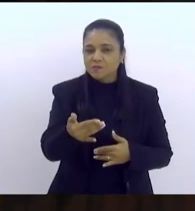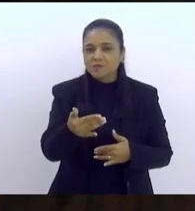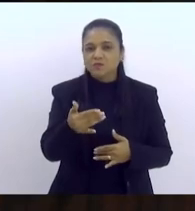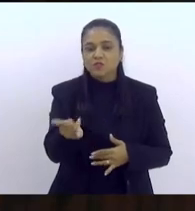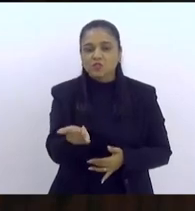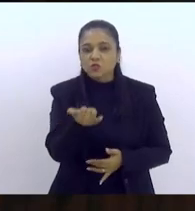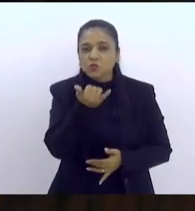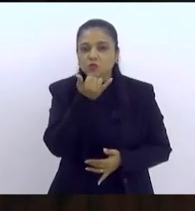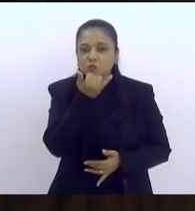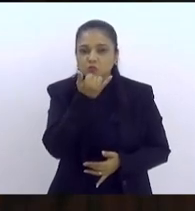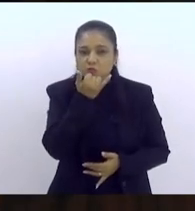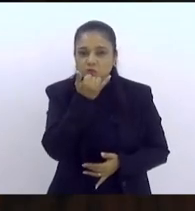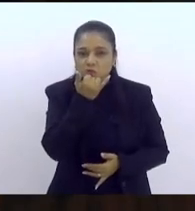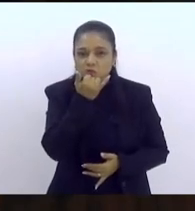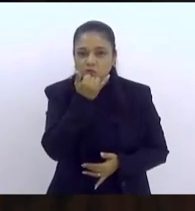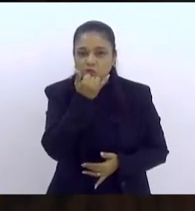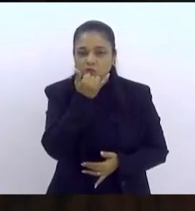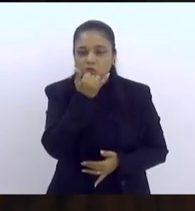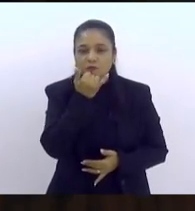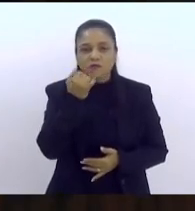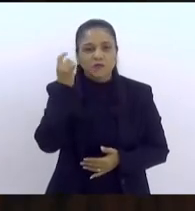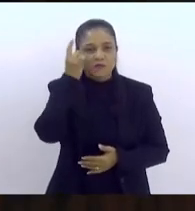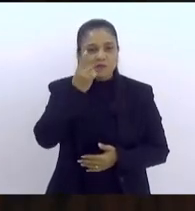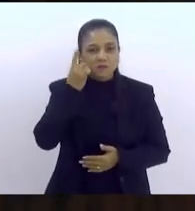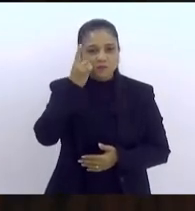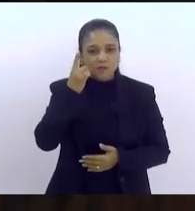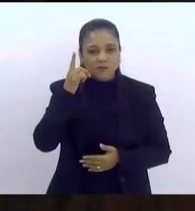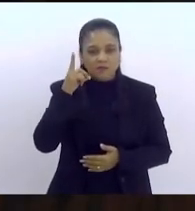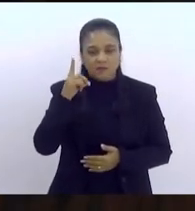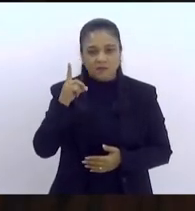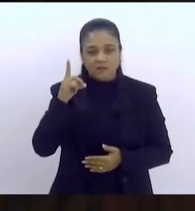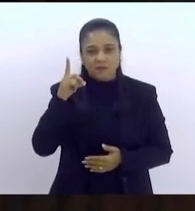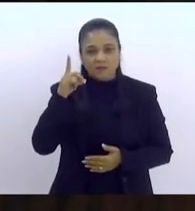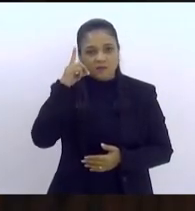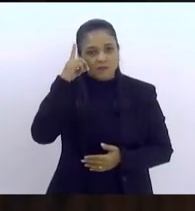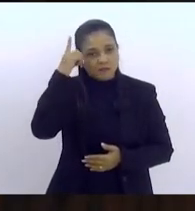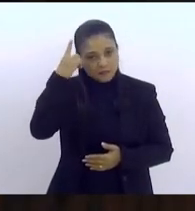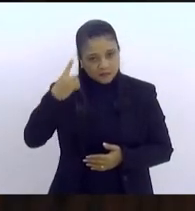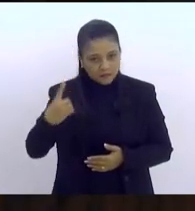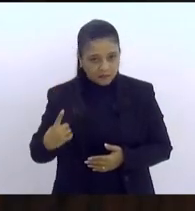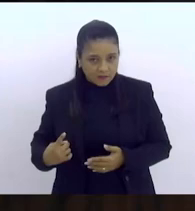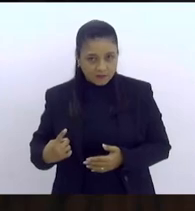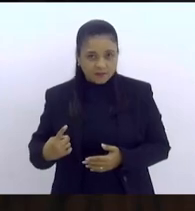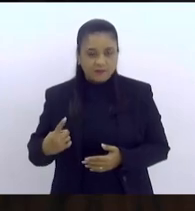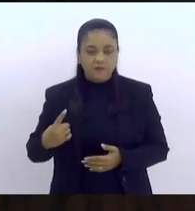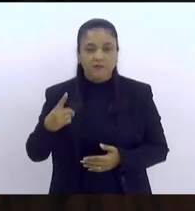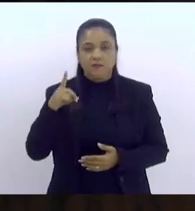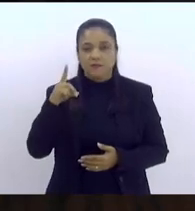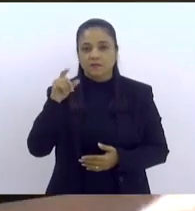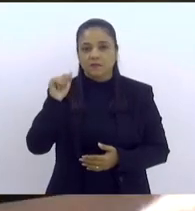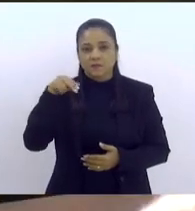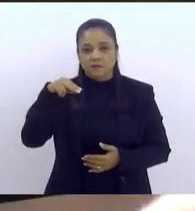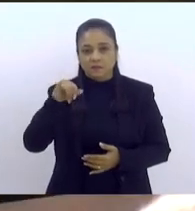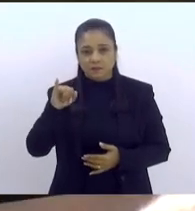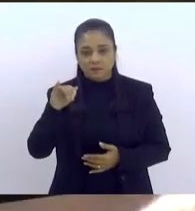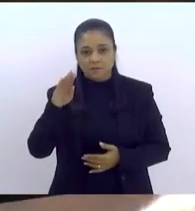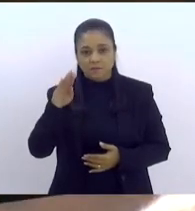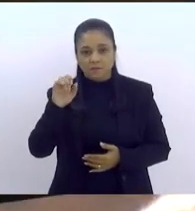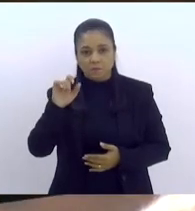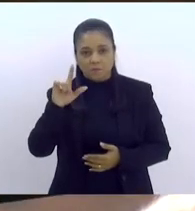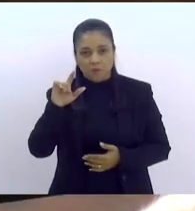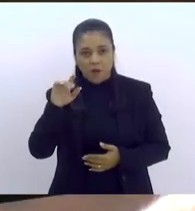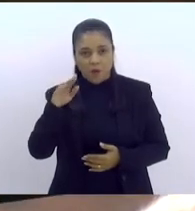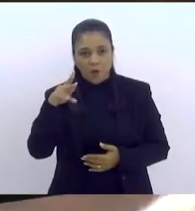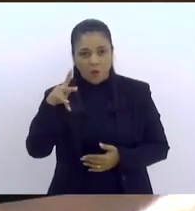desculpa a nobre deputada Dani Balbi, mas só para relatar hoje dois momentos importantes que tivemos aqui na